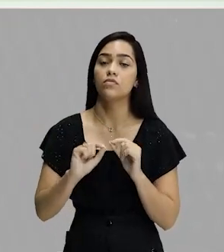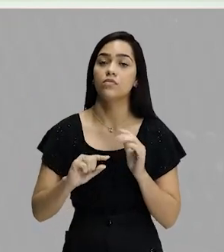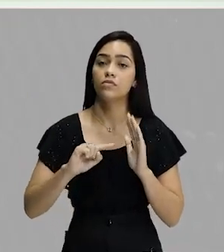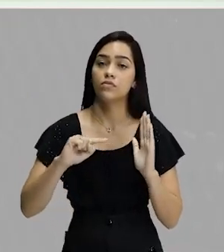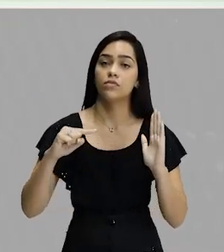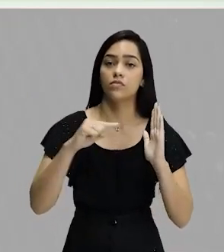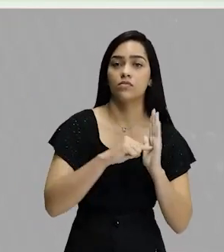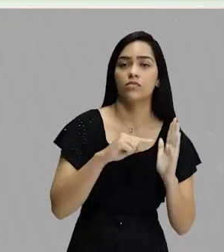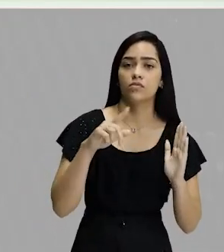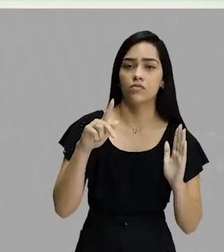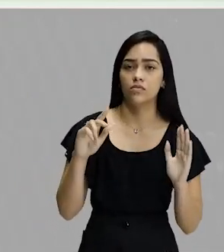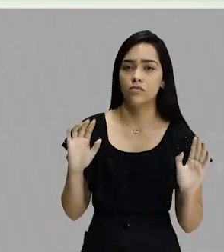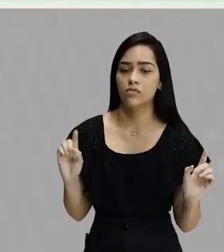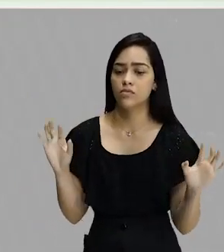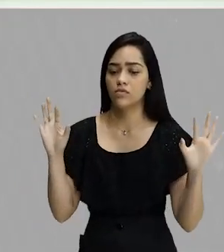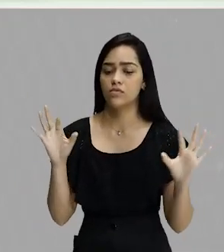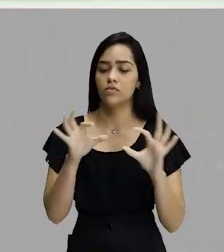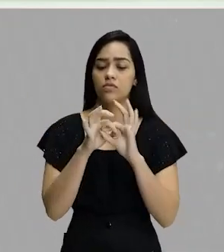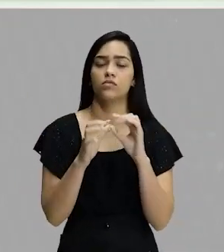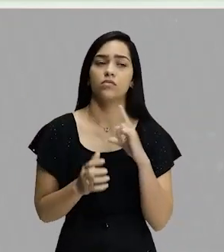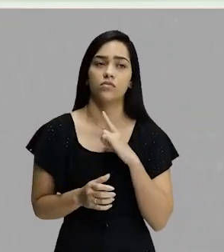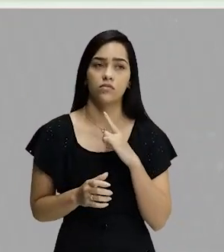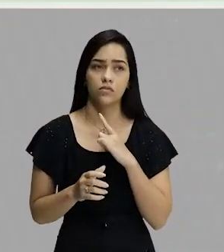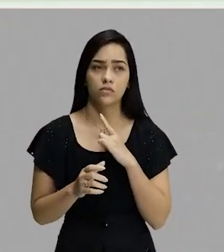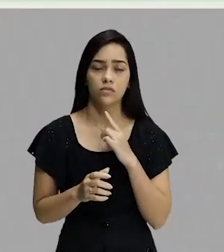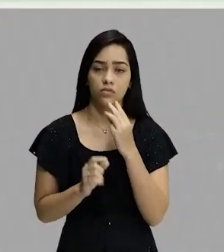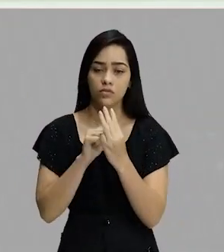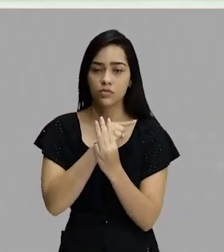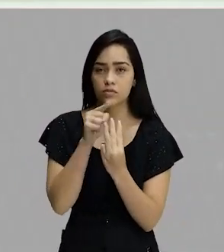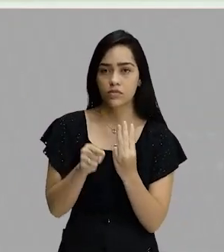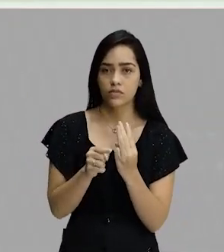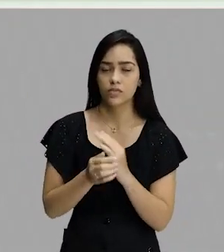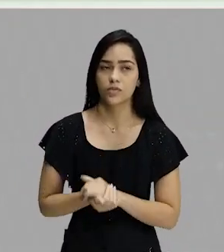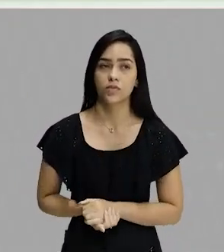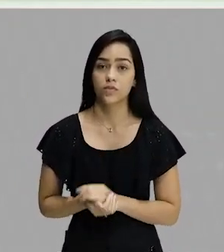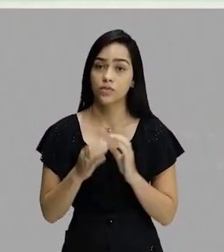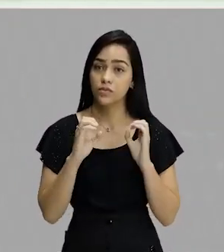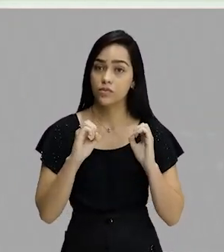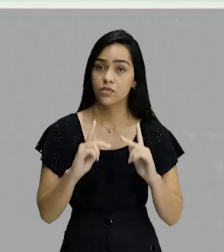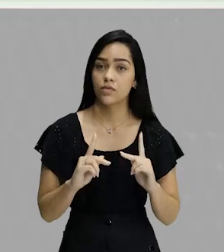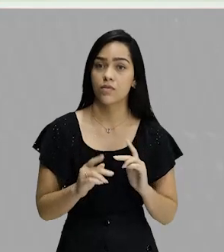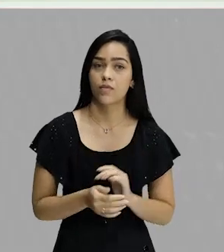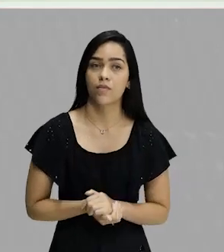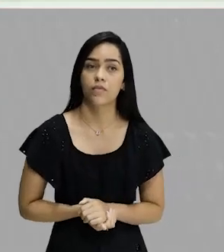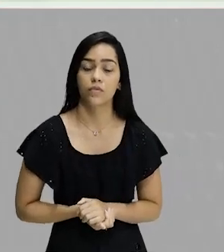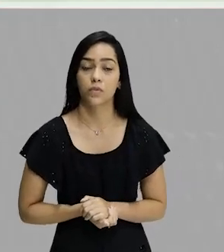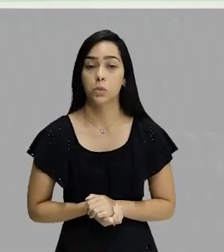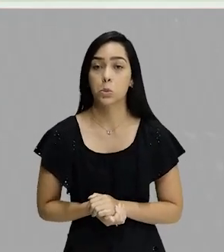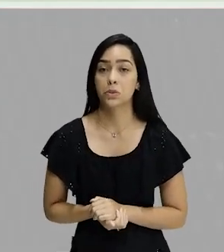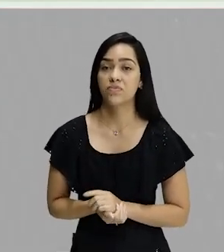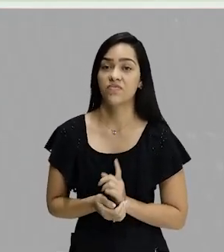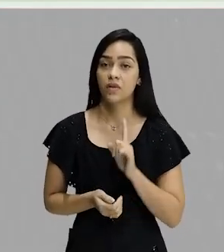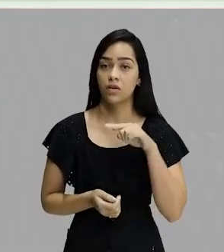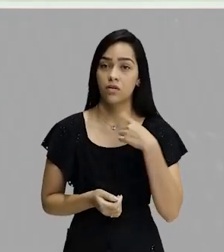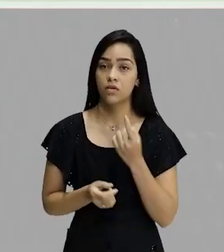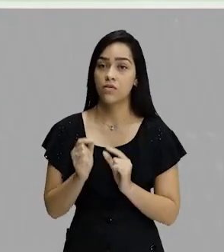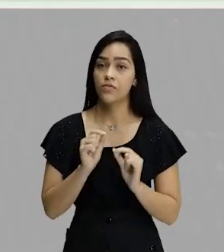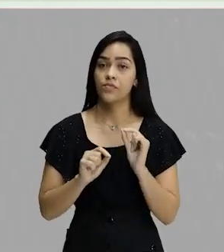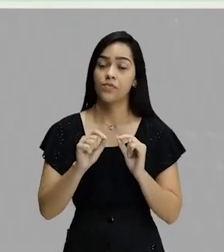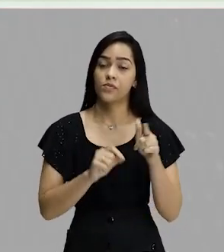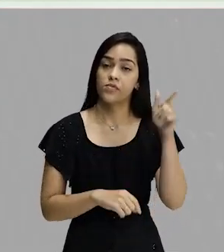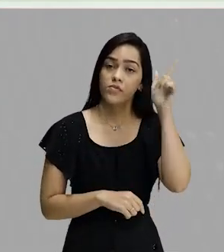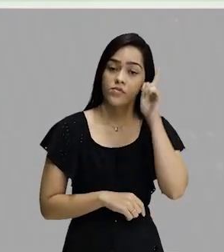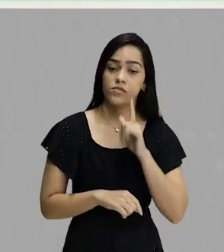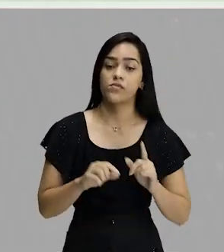estão alinhados e essa é a condição de alinhamento dos 3 pontos. Beleza, galera, disso aqui eu vou